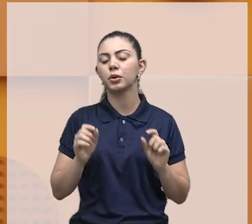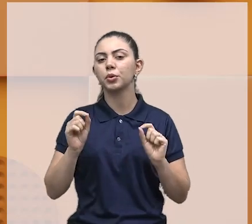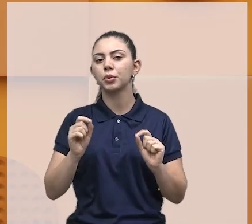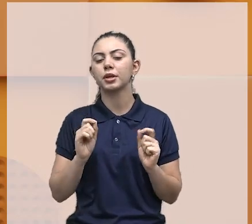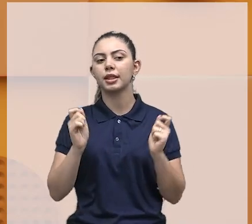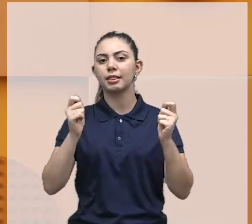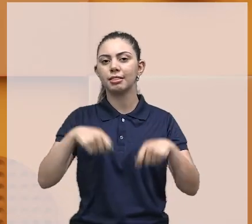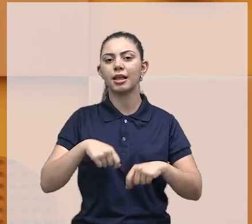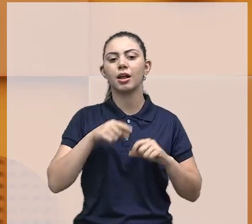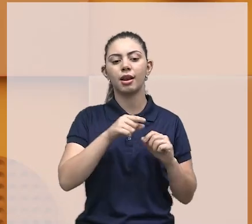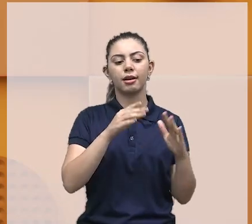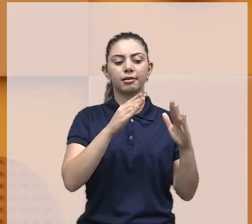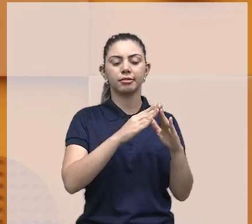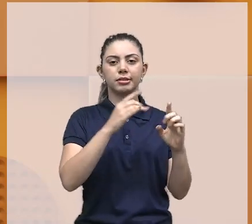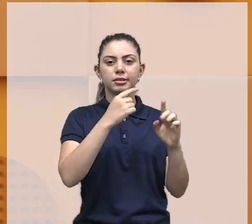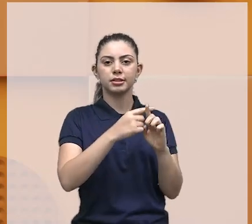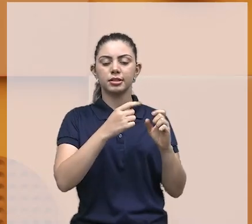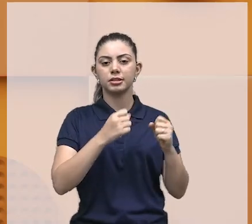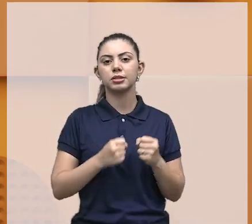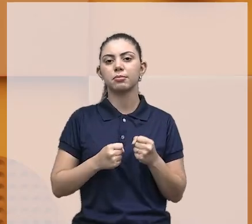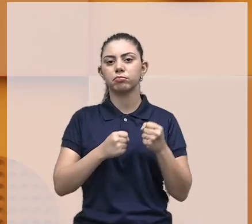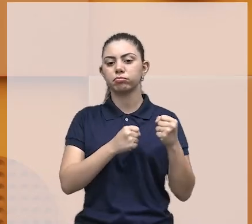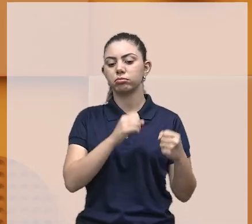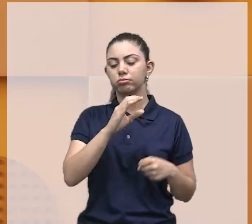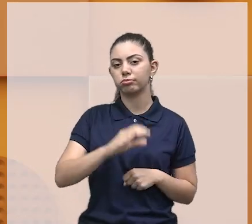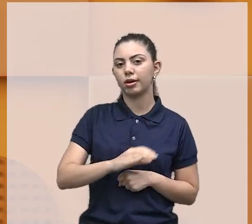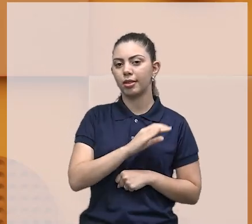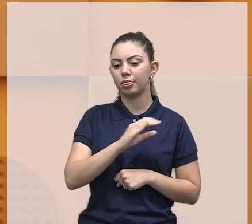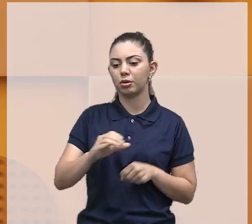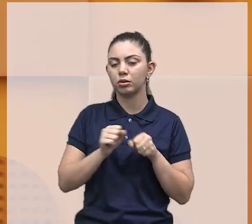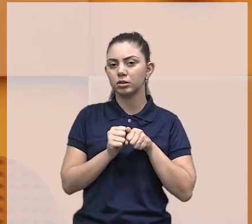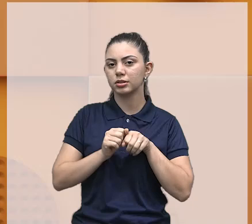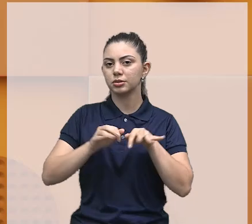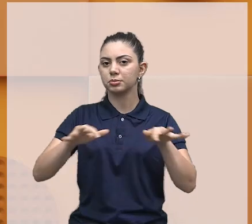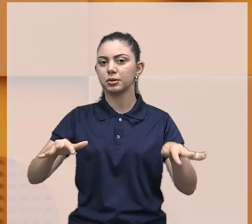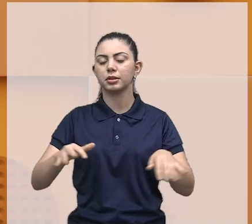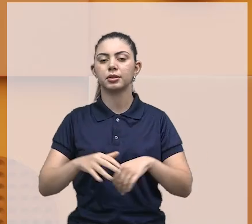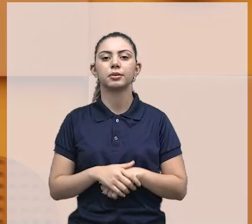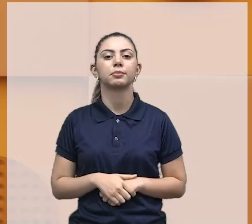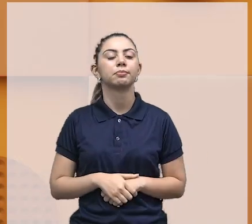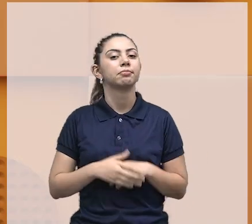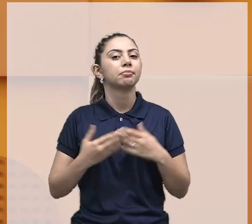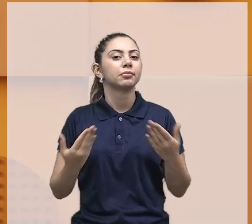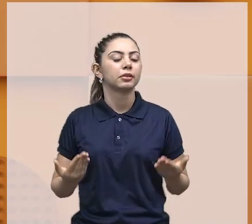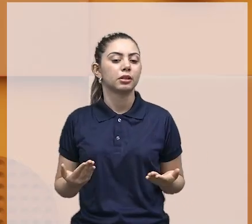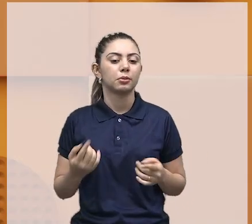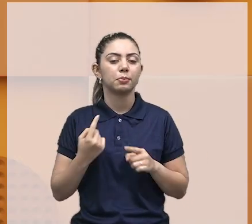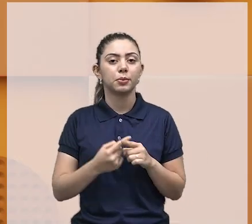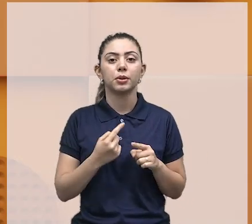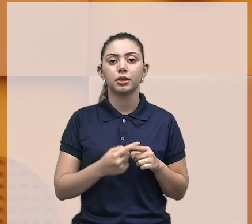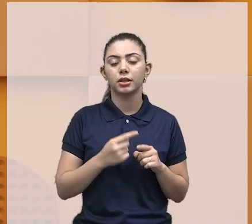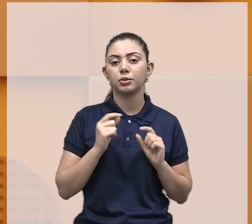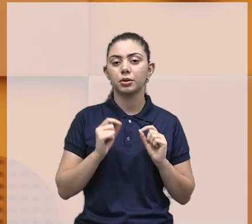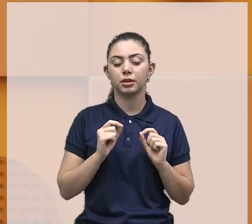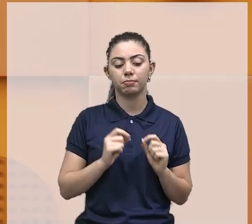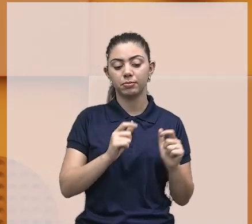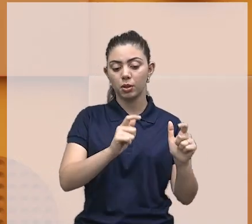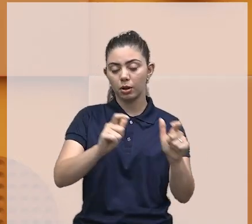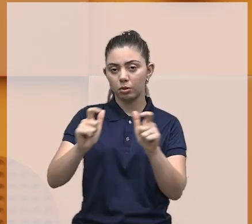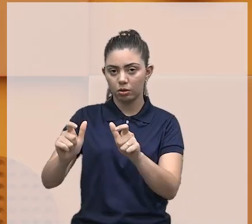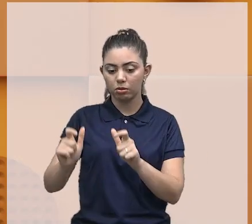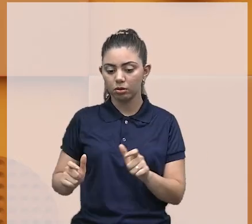e a expansão, então, dessa fé católica, tá certo? Por quê? Porque a cada local que já vai ser ali,